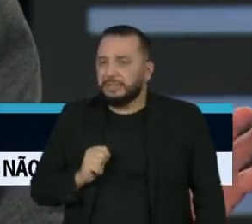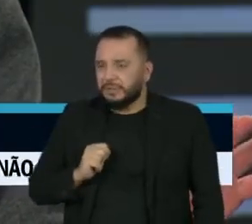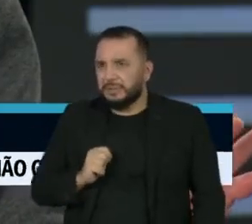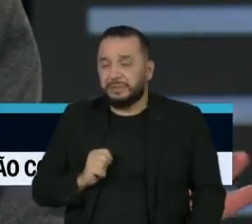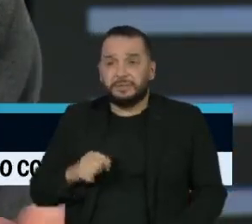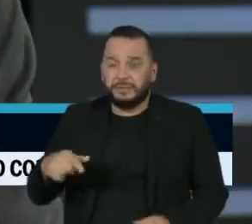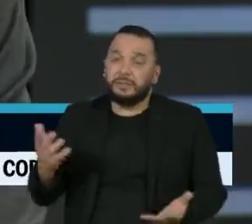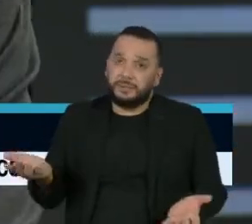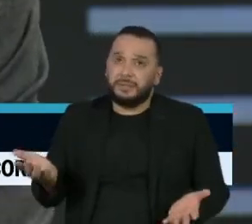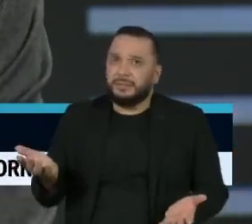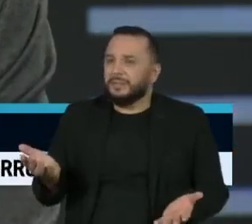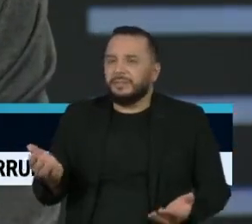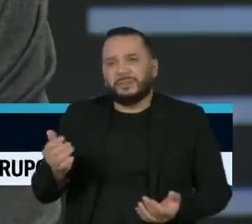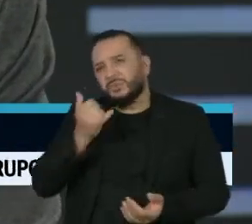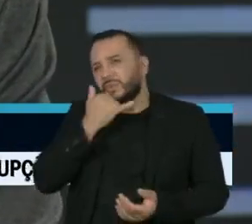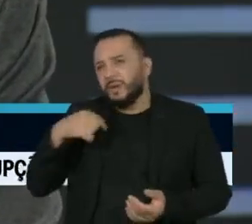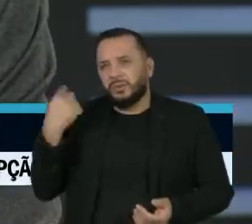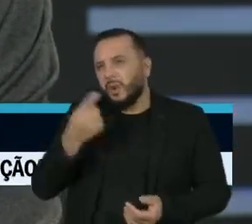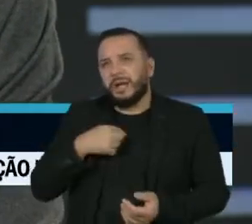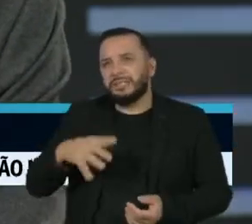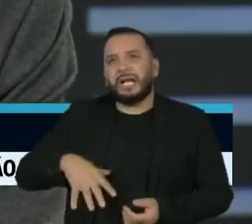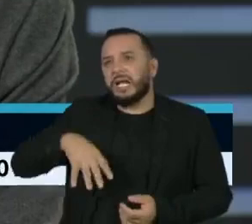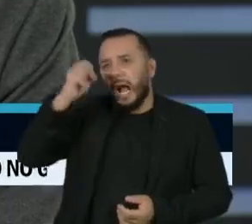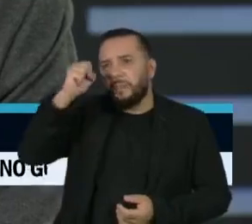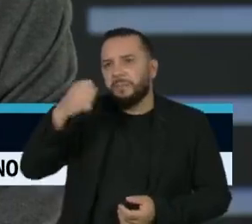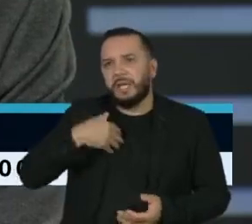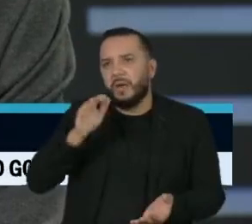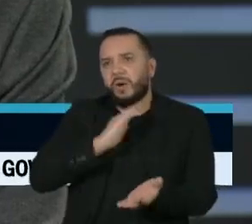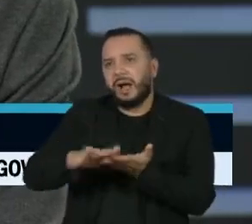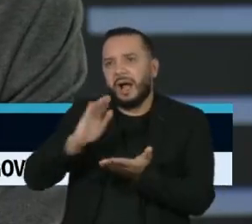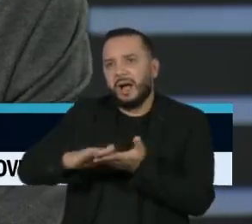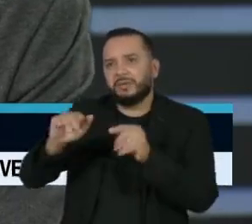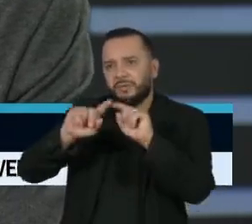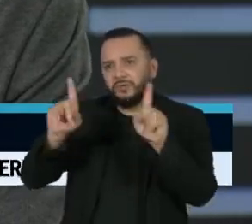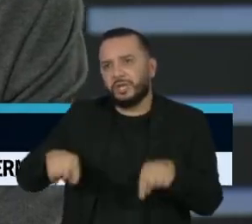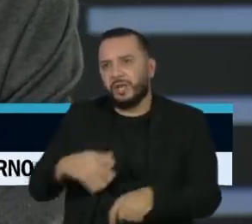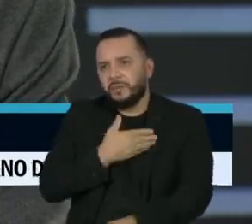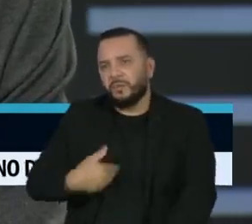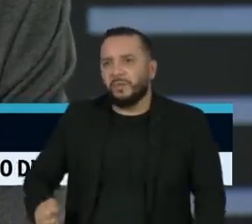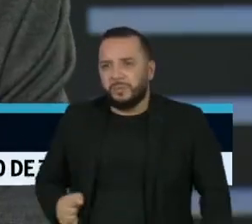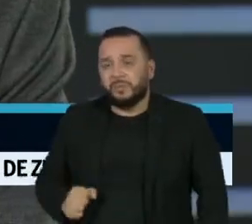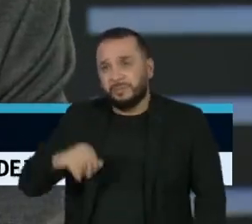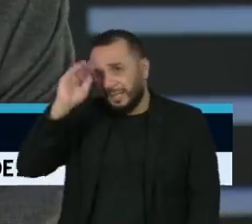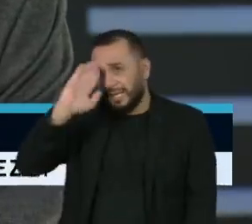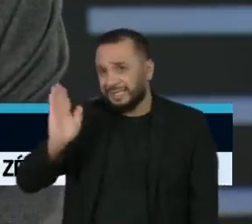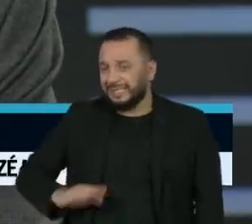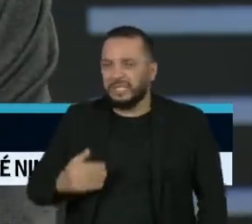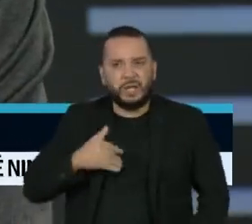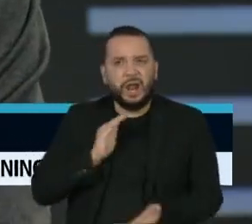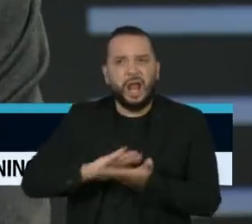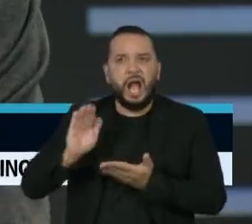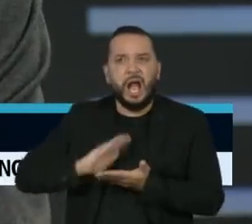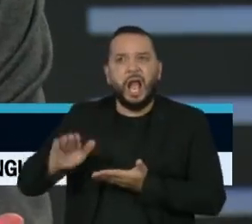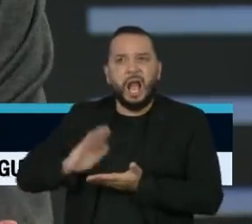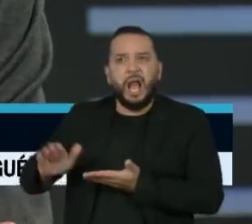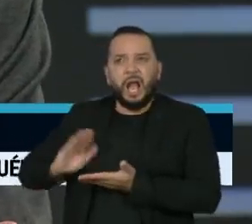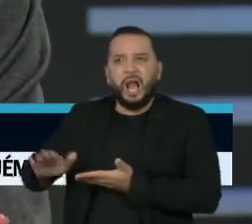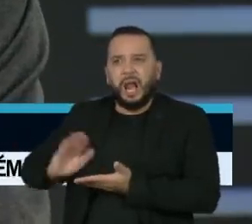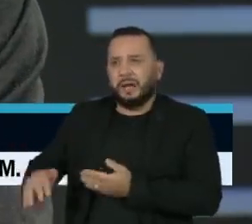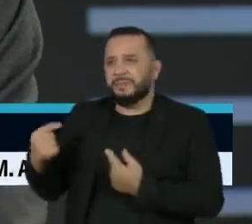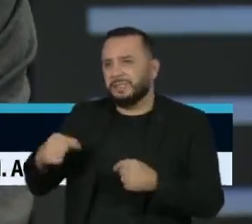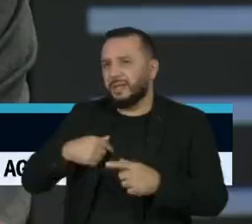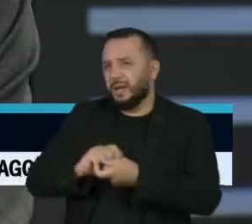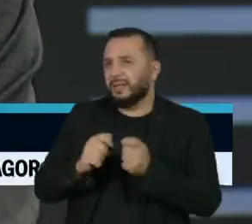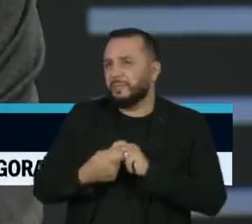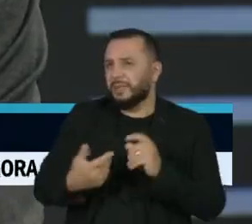de renda per capita, nós somos o campeão em conteste nesse tipo de gasto. O Brasil gasta muito com seu funcionalismo. A gente teria que adequar